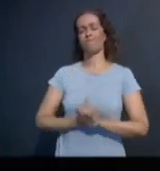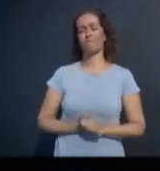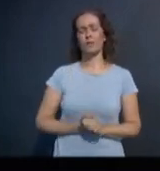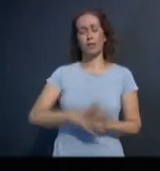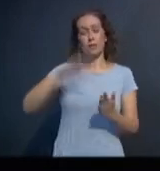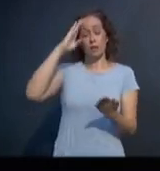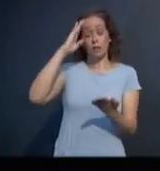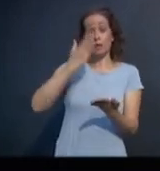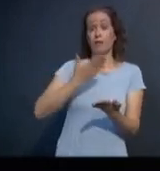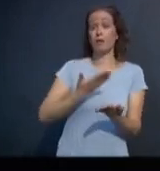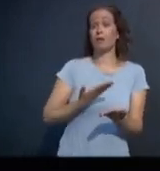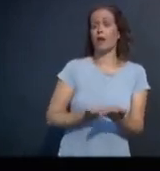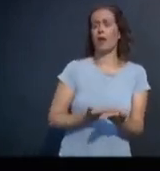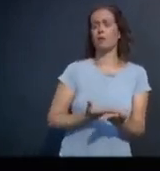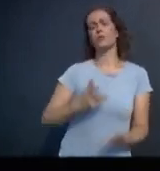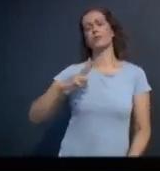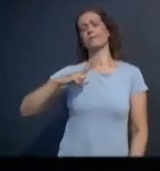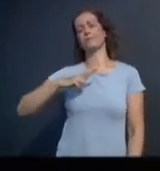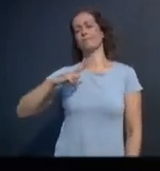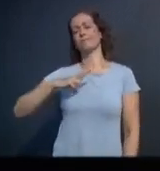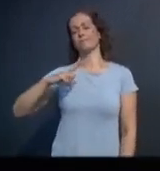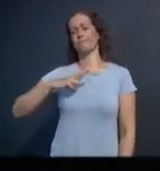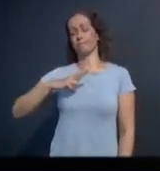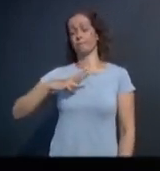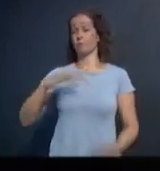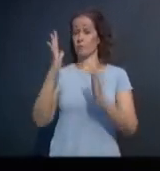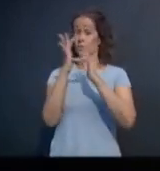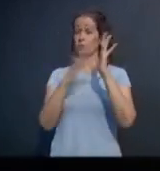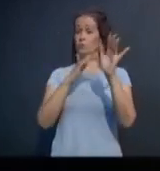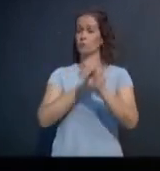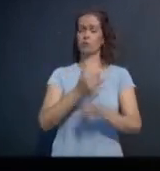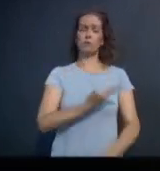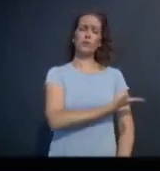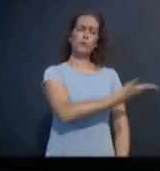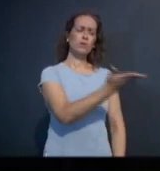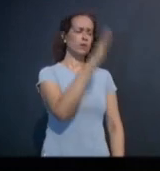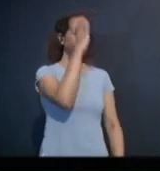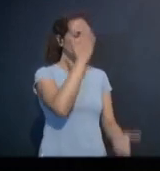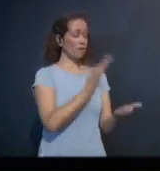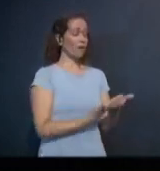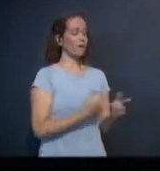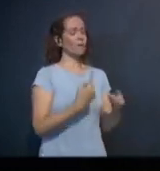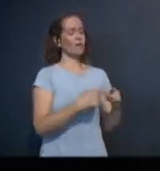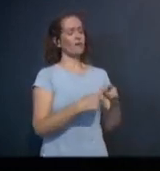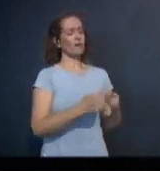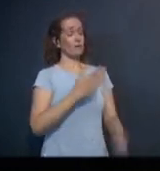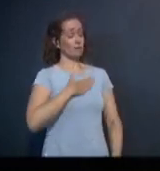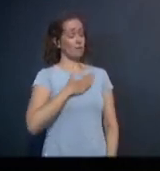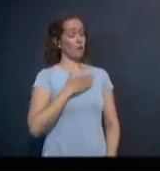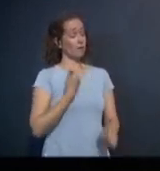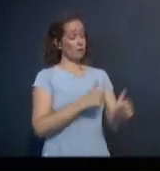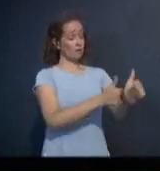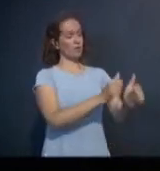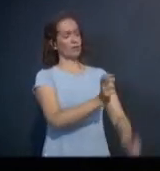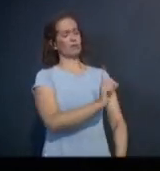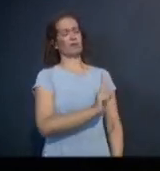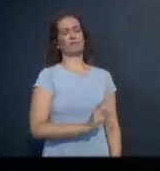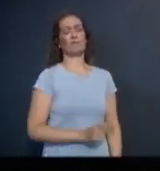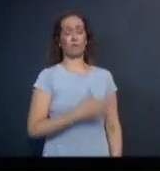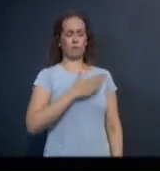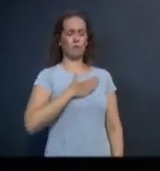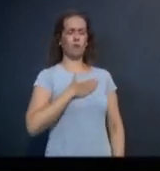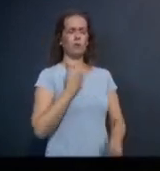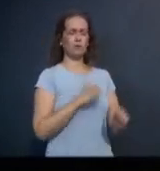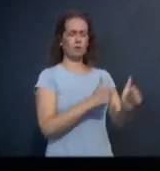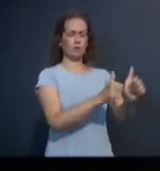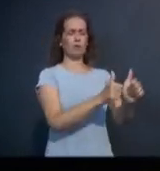delicado. Jesus diz: vós não credes, porque não sois as minhas ovelhas. Ele diz: "As minhas